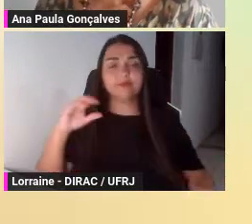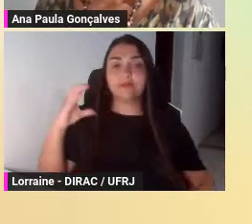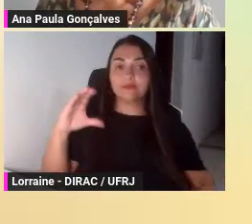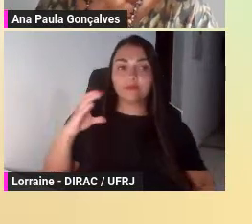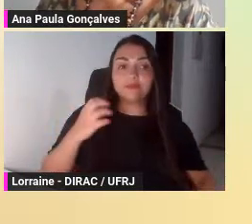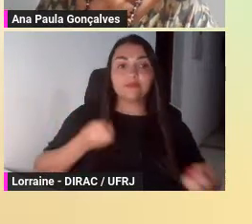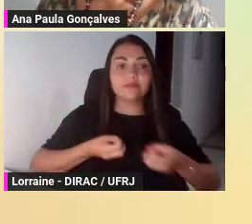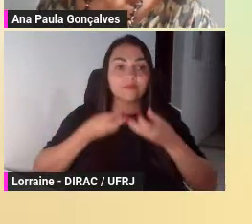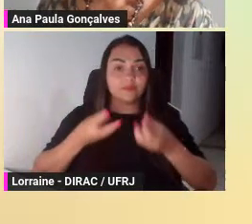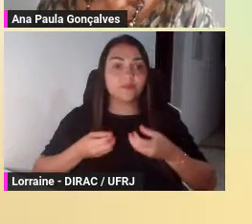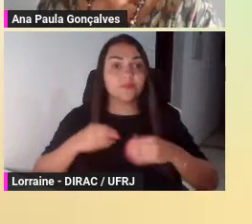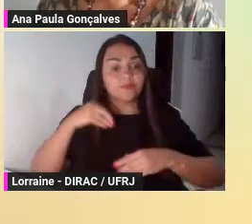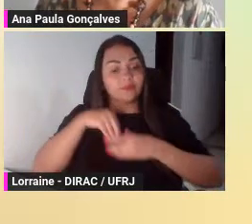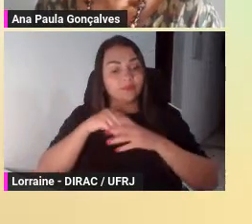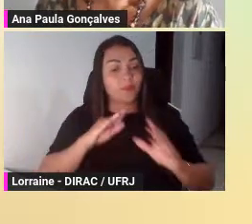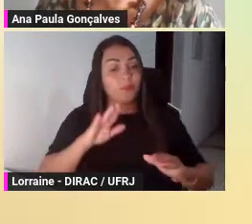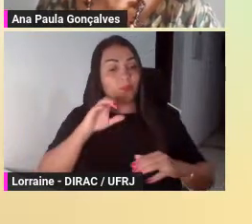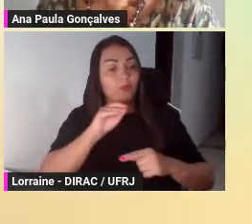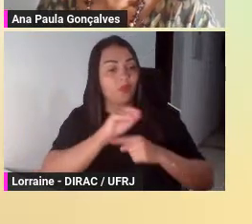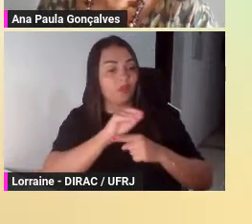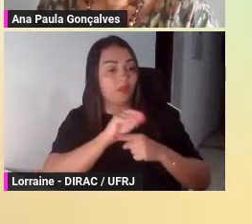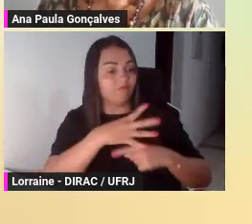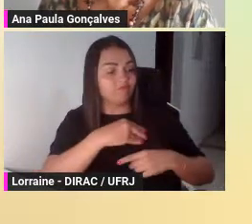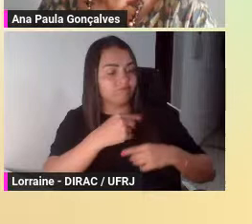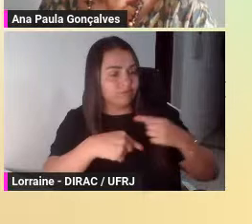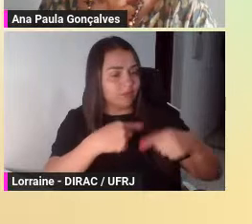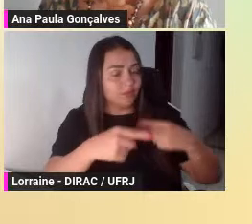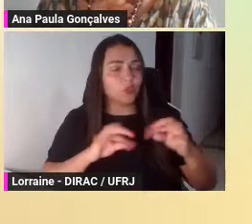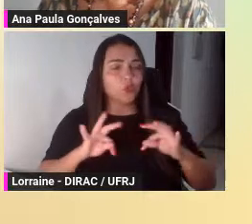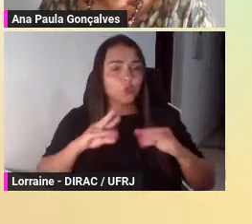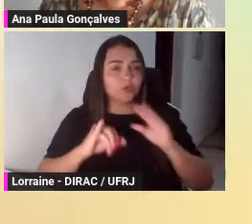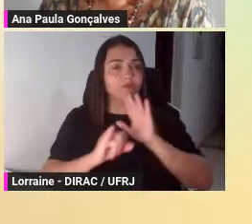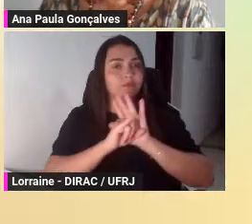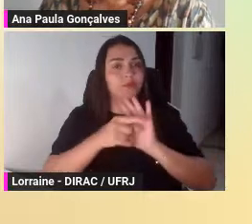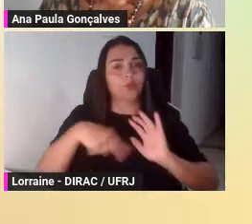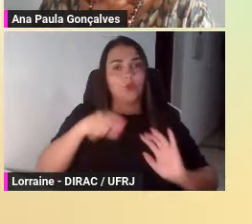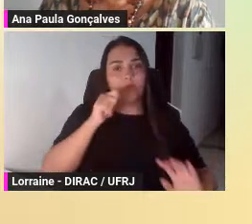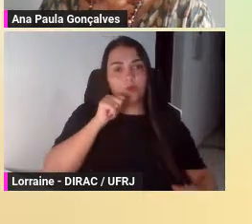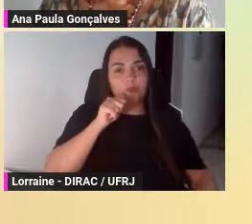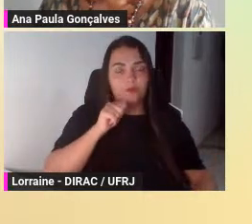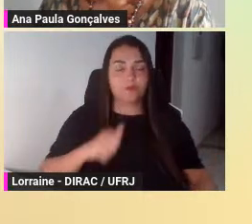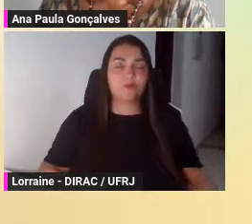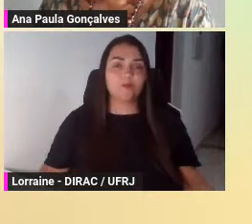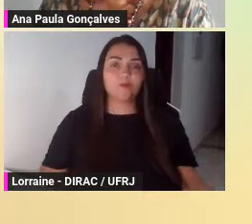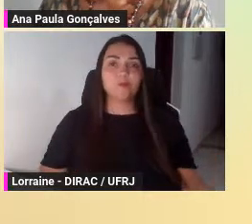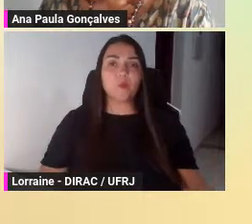maternagem, da maternidade, de tudo que nos constrói enquanto mulheres. Pode avançar.